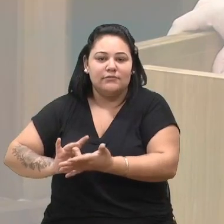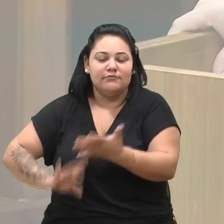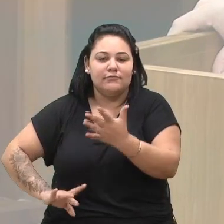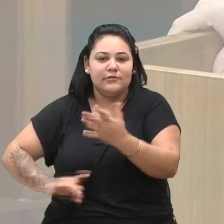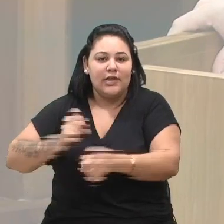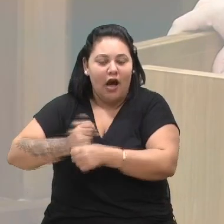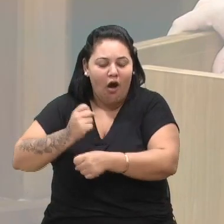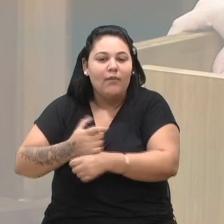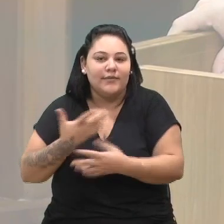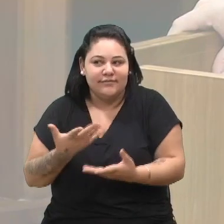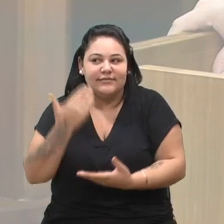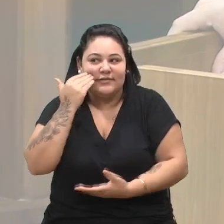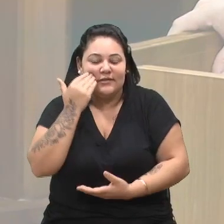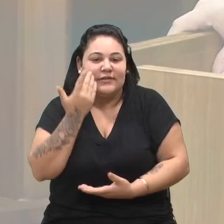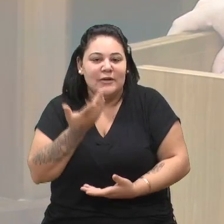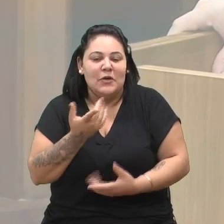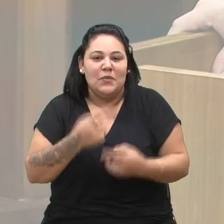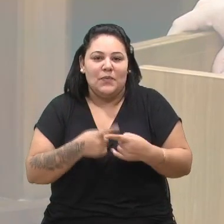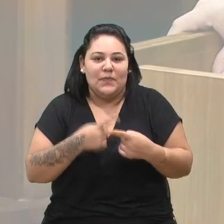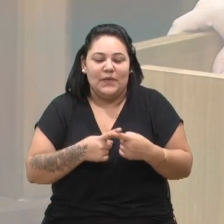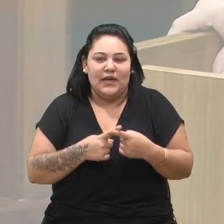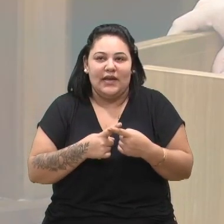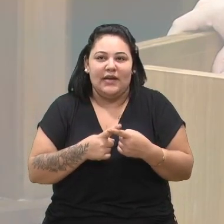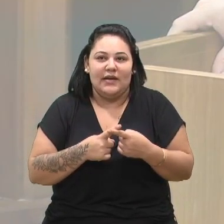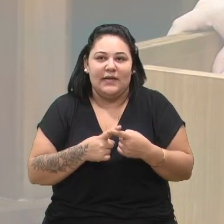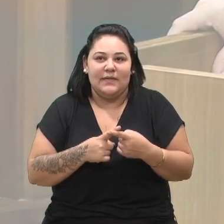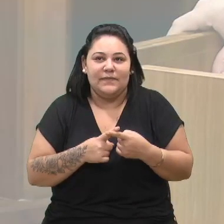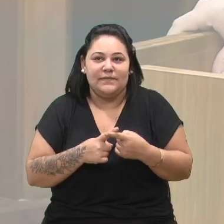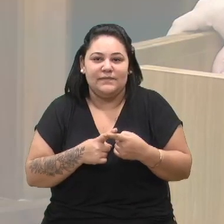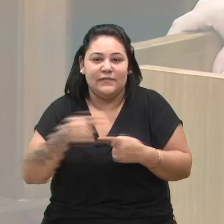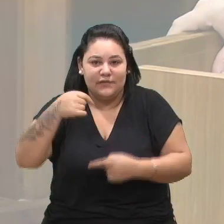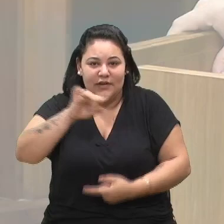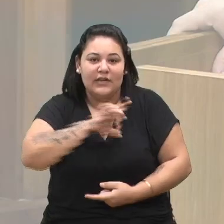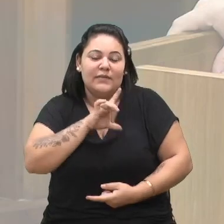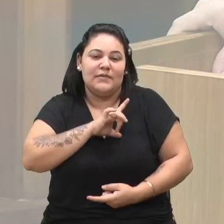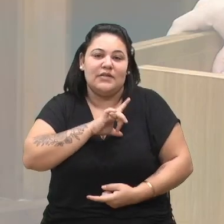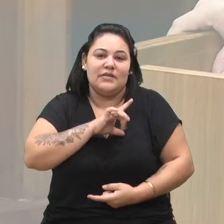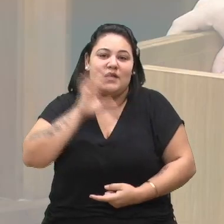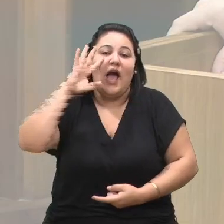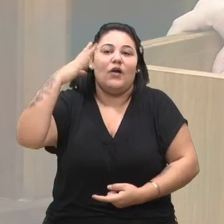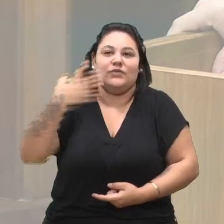né? Mas isso vai ter que acontecer.